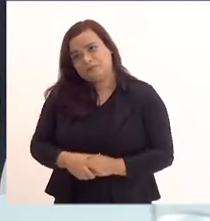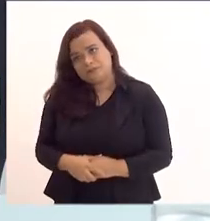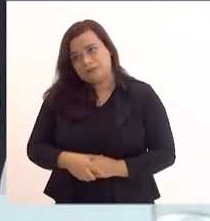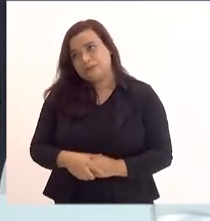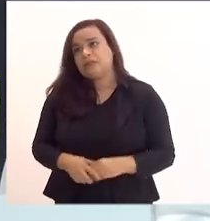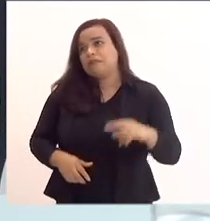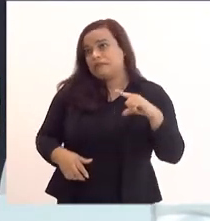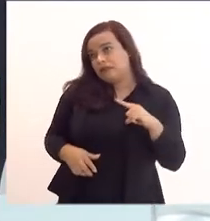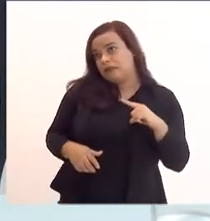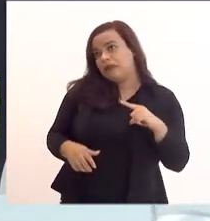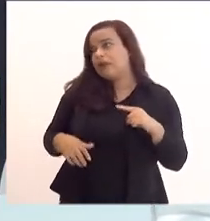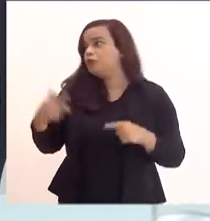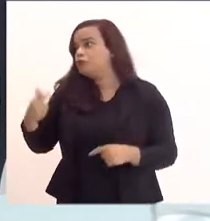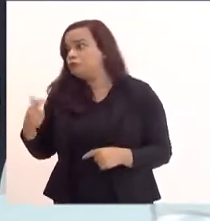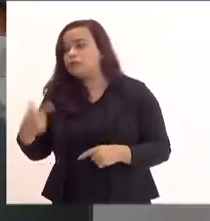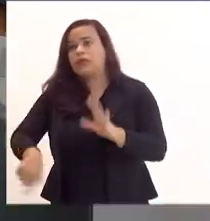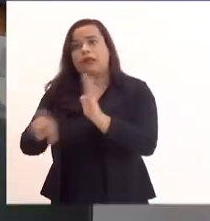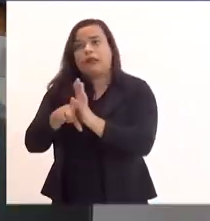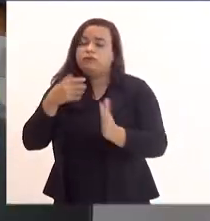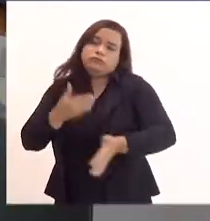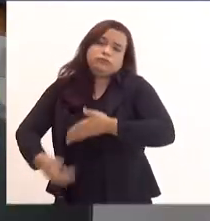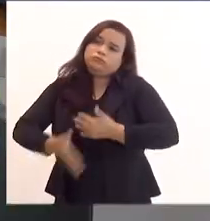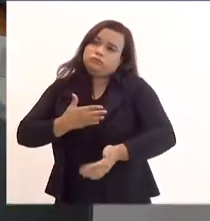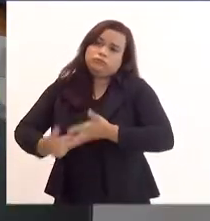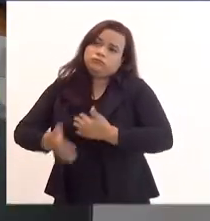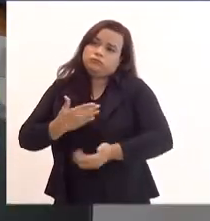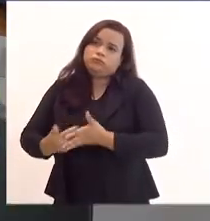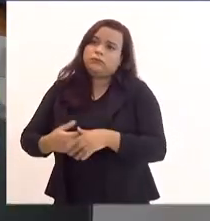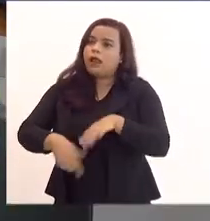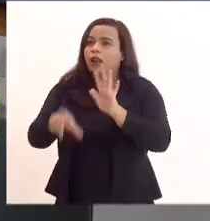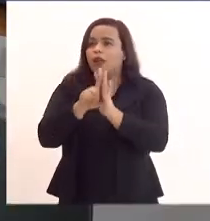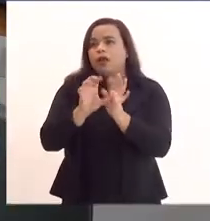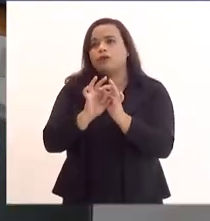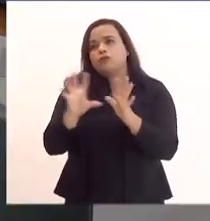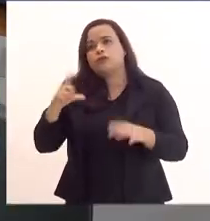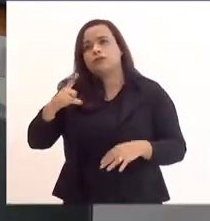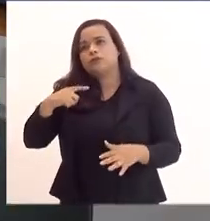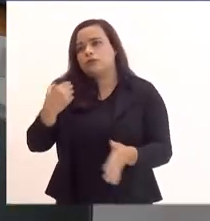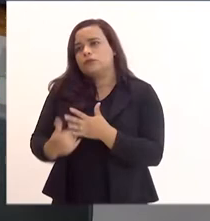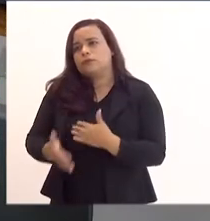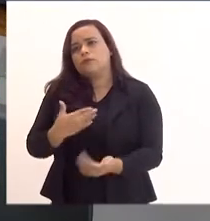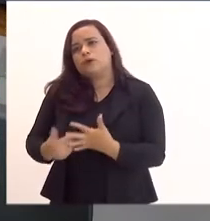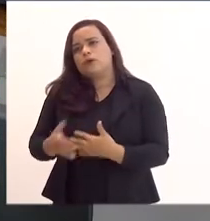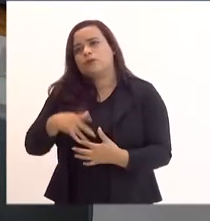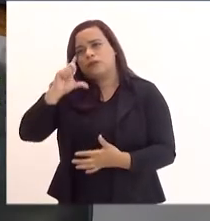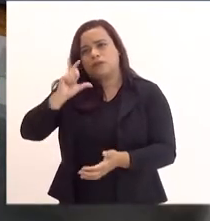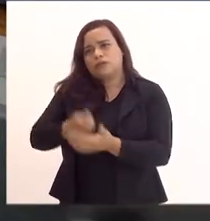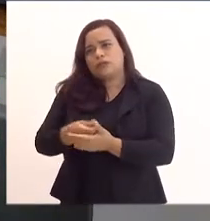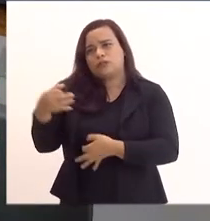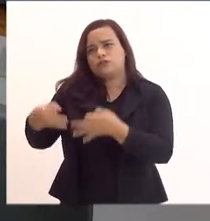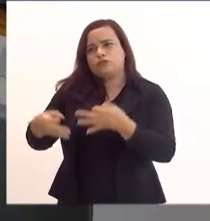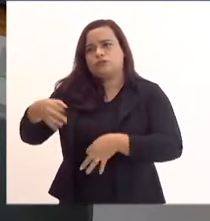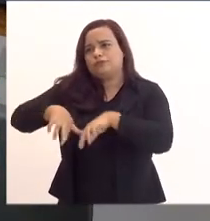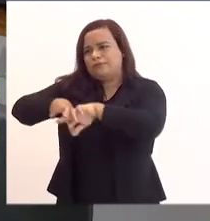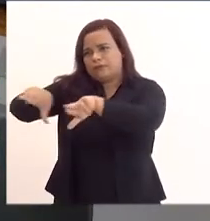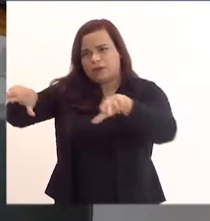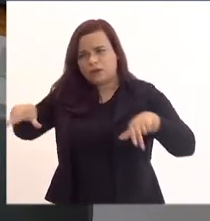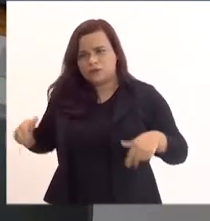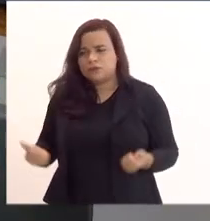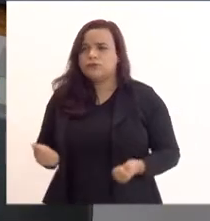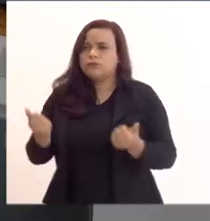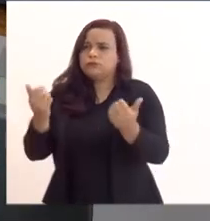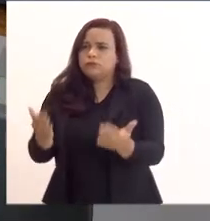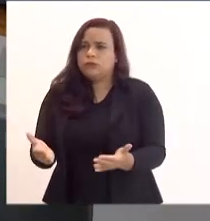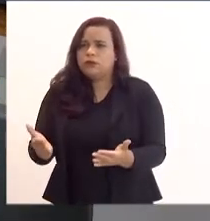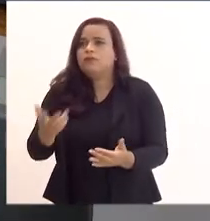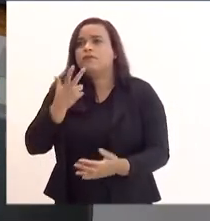isso ou não legislação. Independente da lei autorizativa, centenas de decisões judiciais dizendo para o Estado dá isso porque o